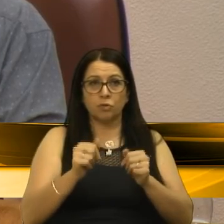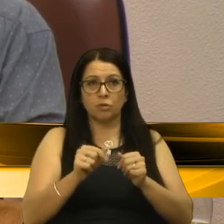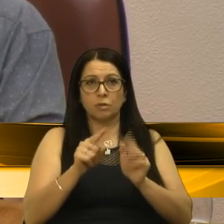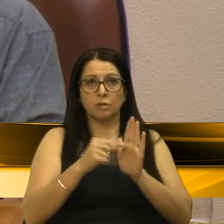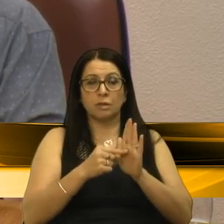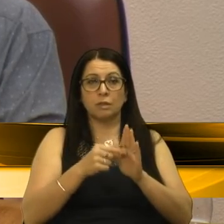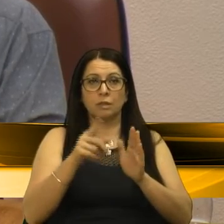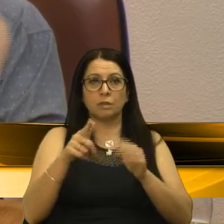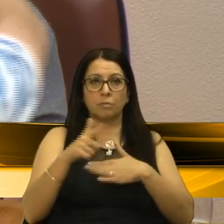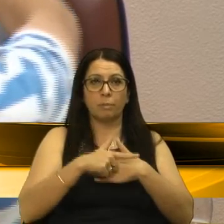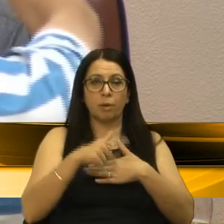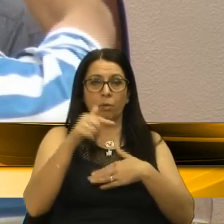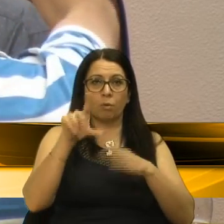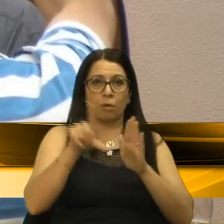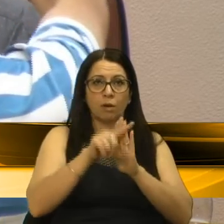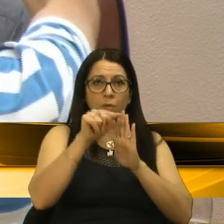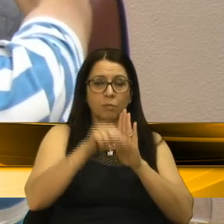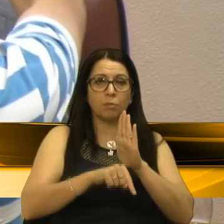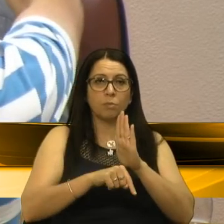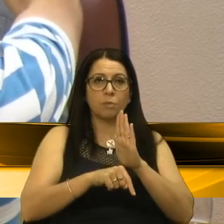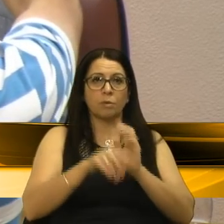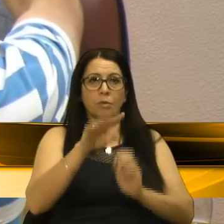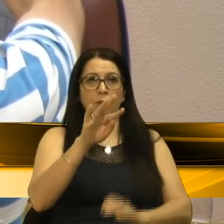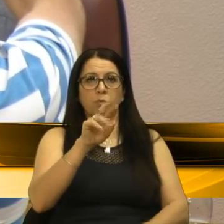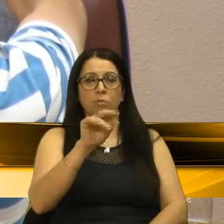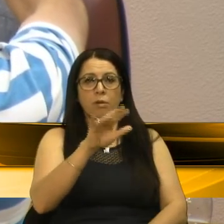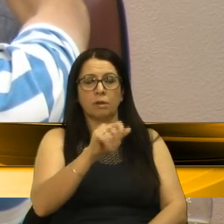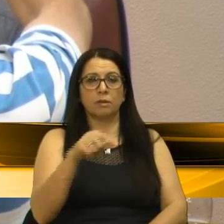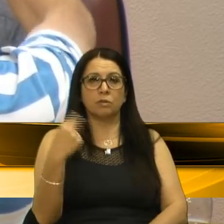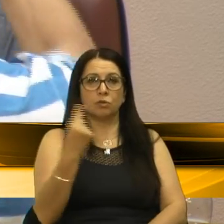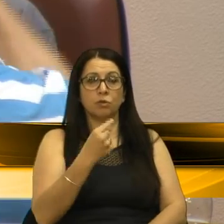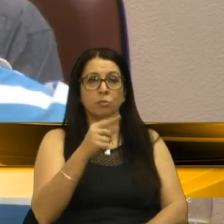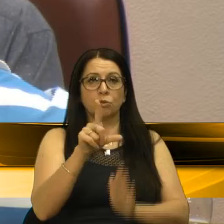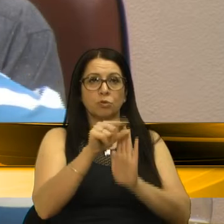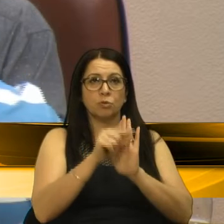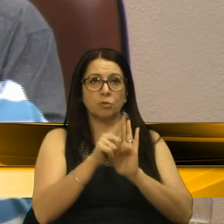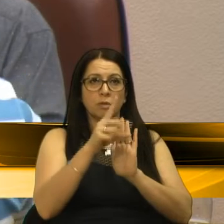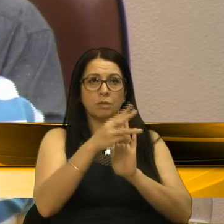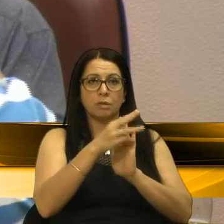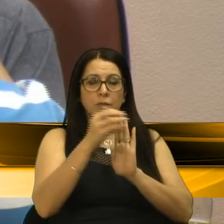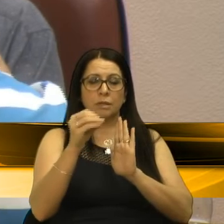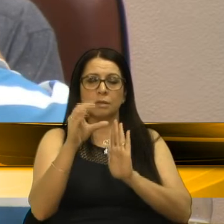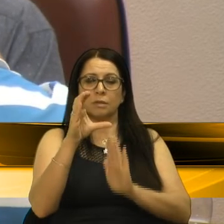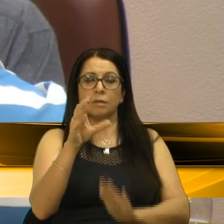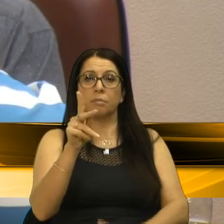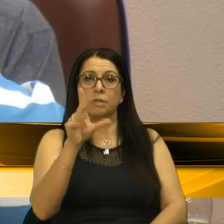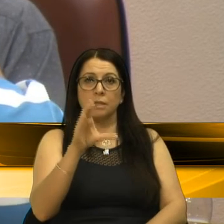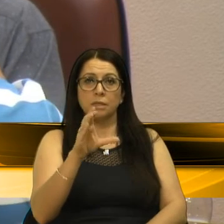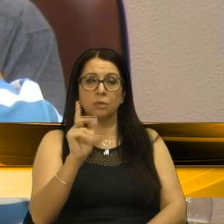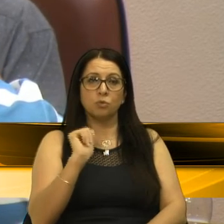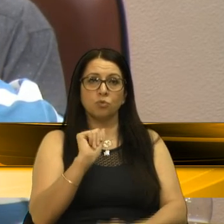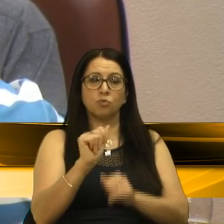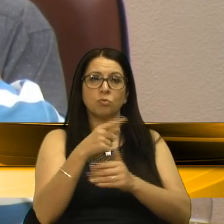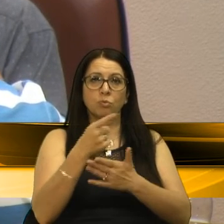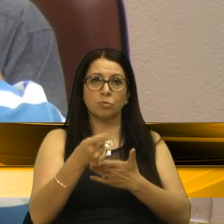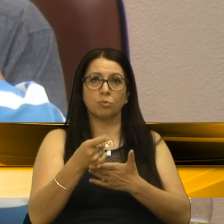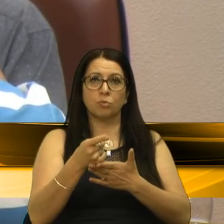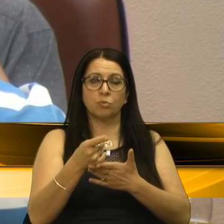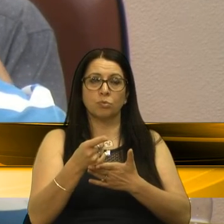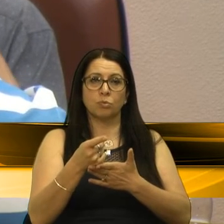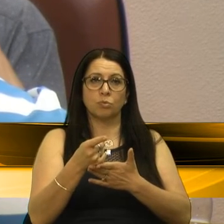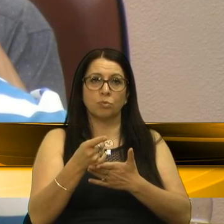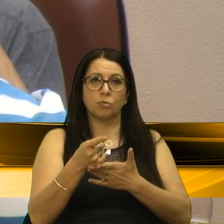figura legal que aparece, portanto, é a da tutela de urgência prevista no artigo 300 do CPC e consoante o